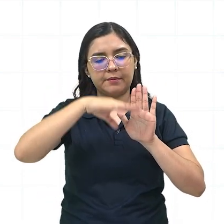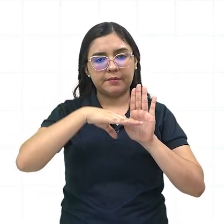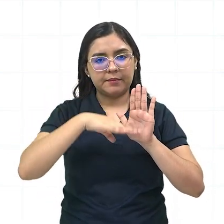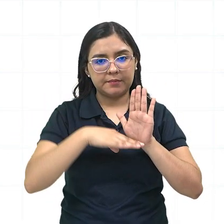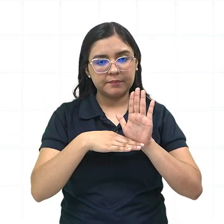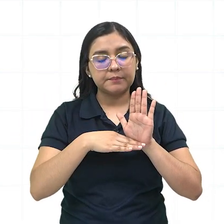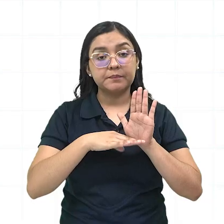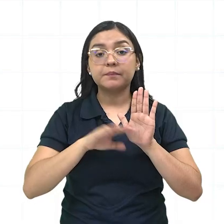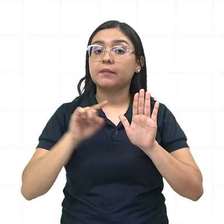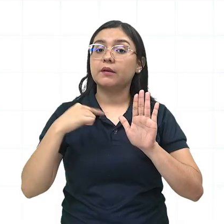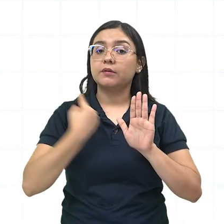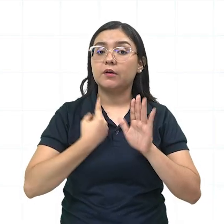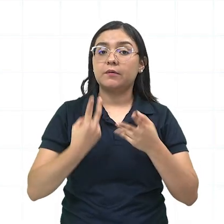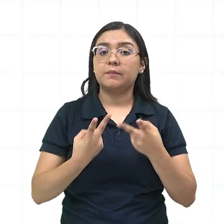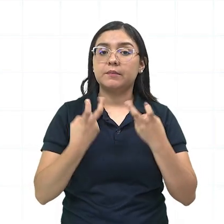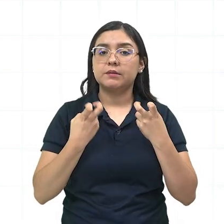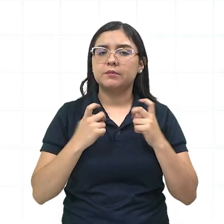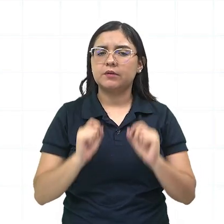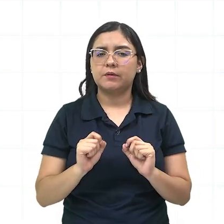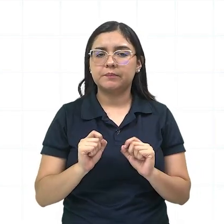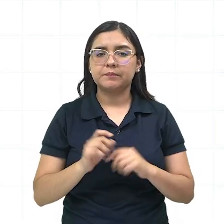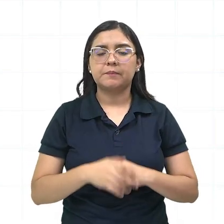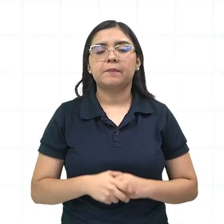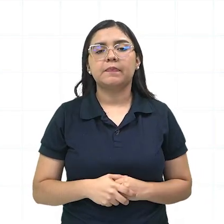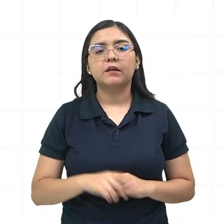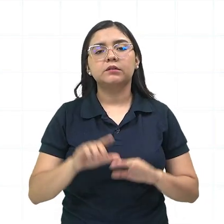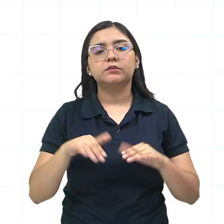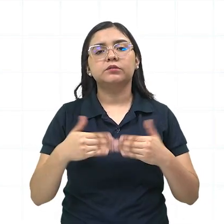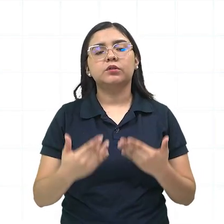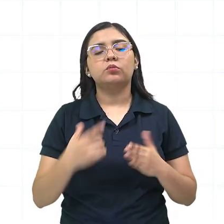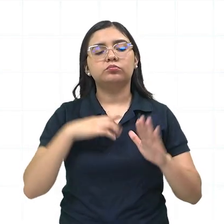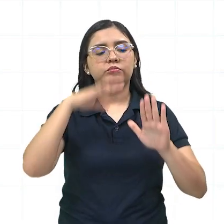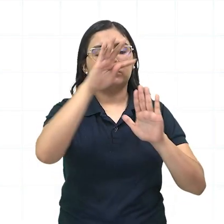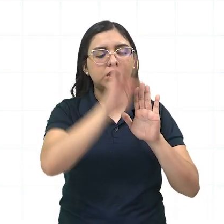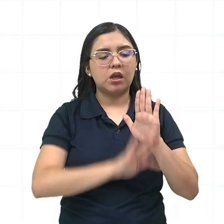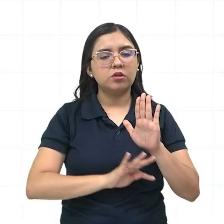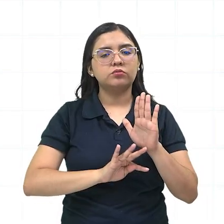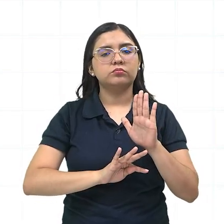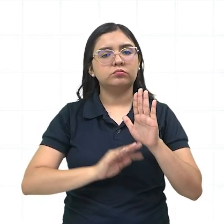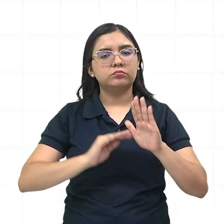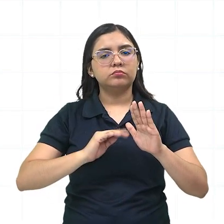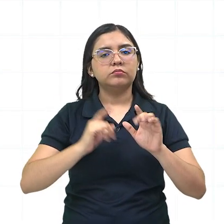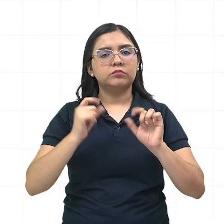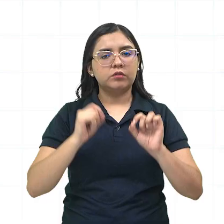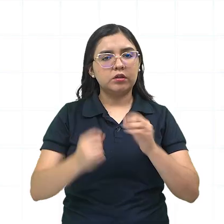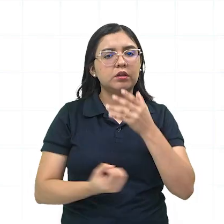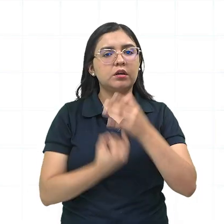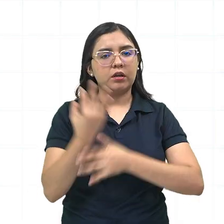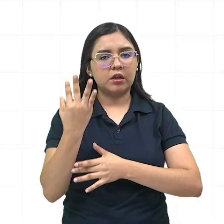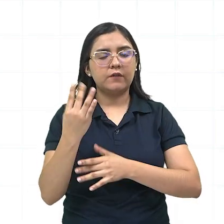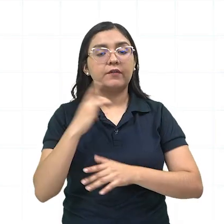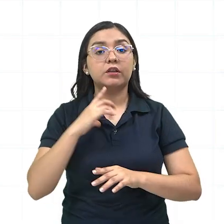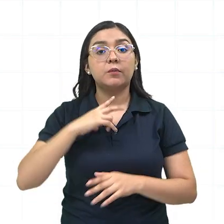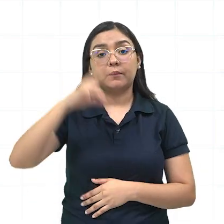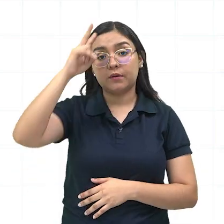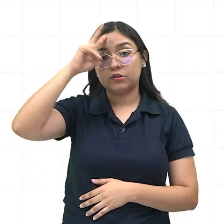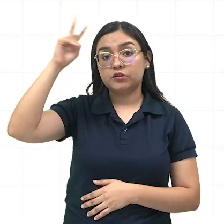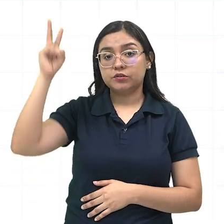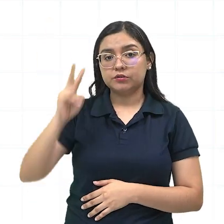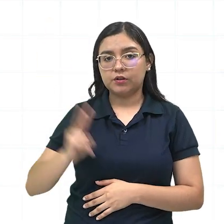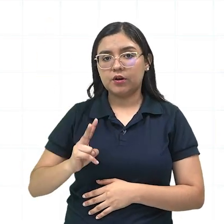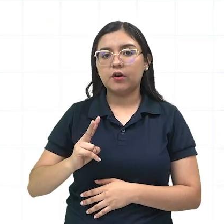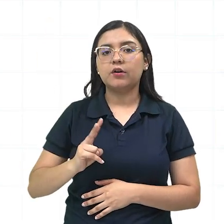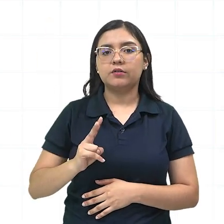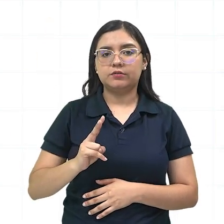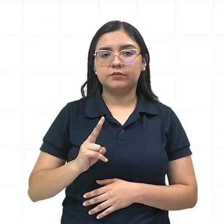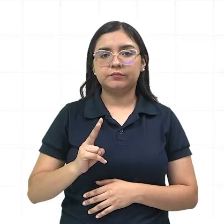assim a gente vai perceber que quando ele começa a se desenvolver, vou ter ali uma história